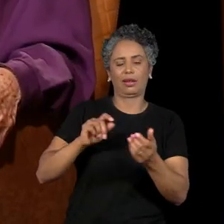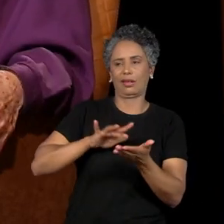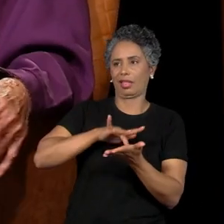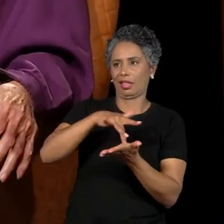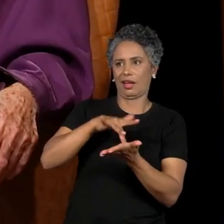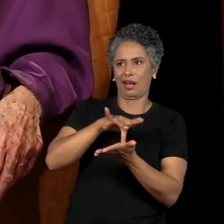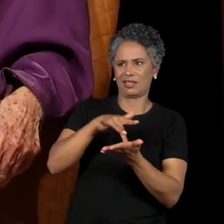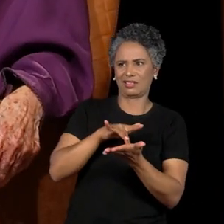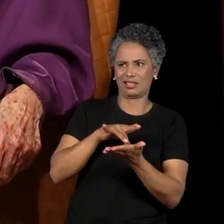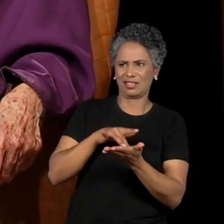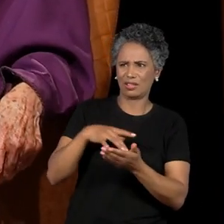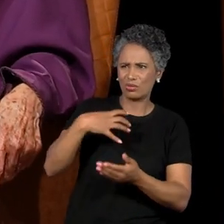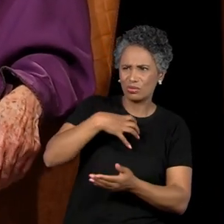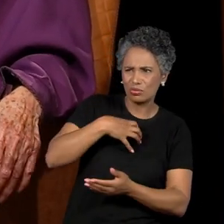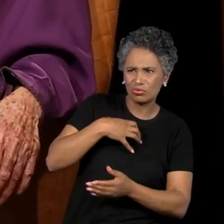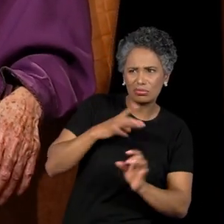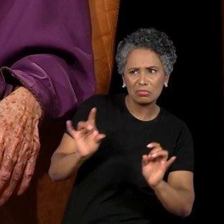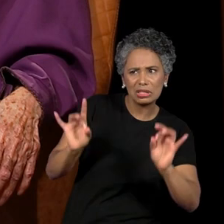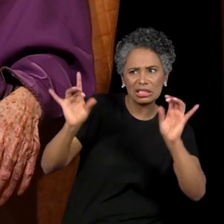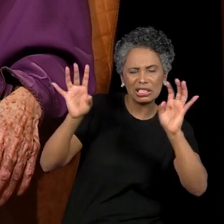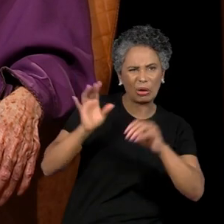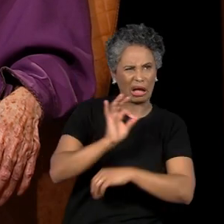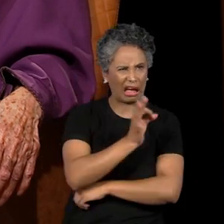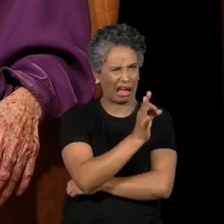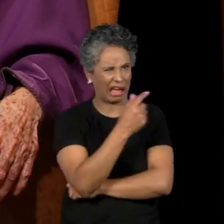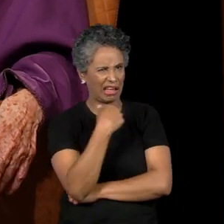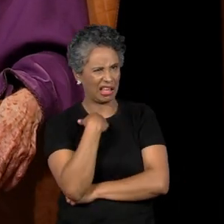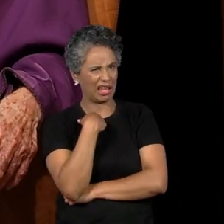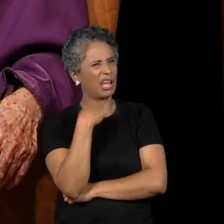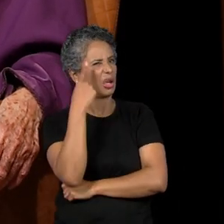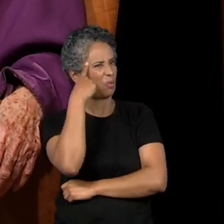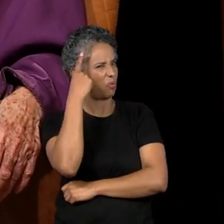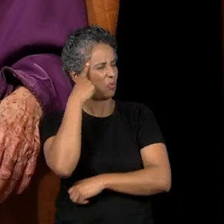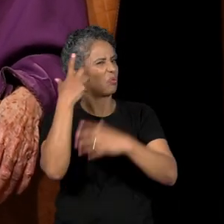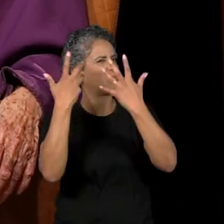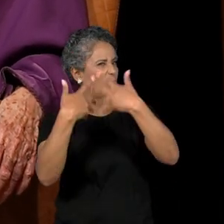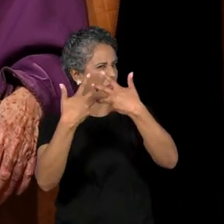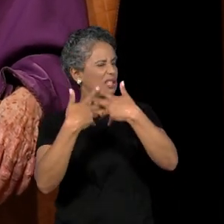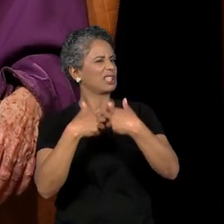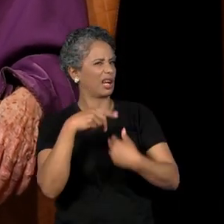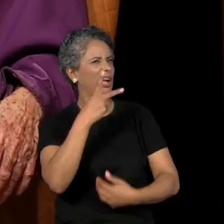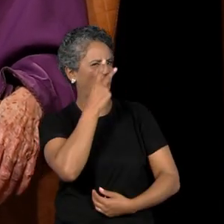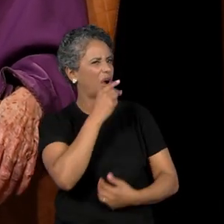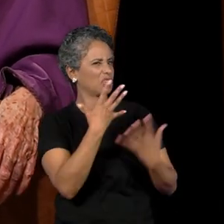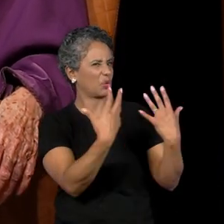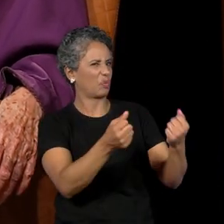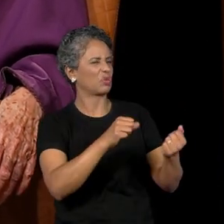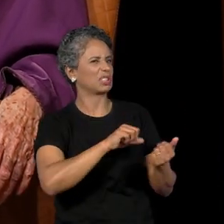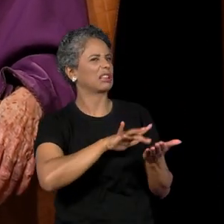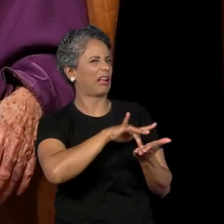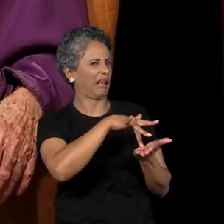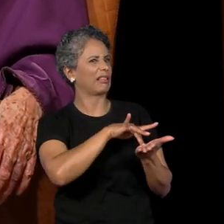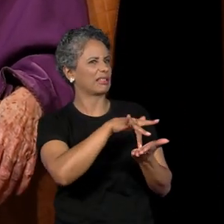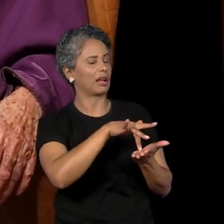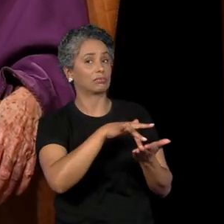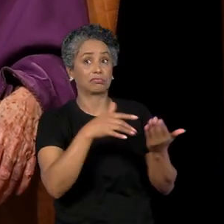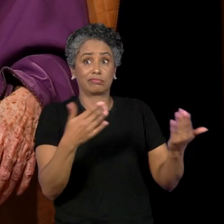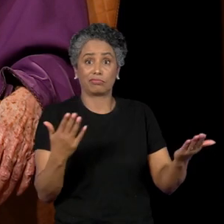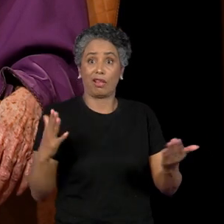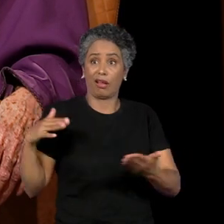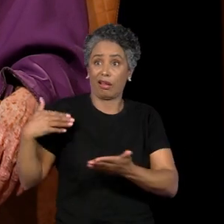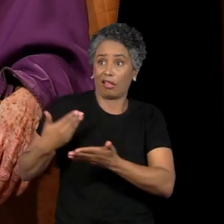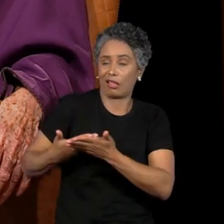falei assim, é? Eu vou pensar, Agora, outra coisa que me chamou muita atenção, até hoje eu me